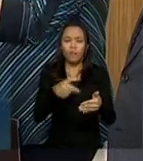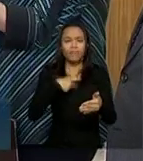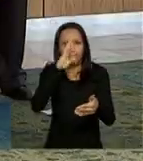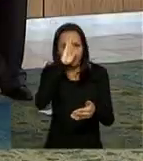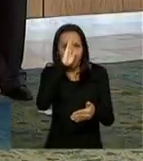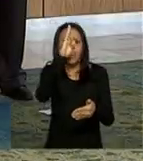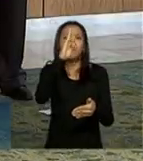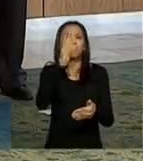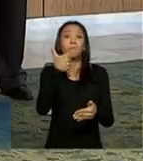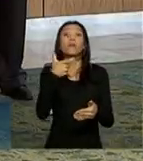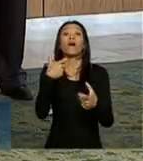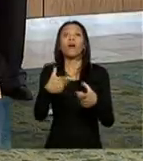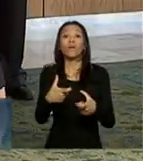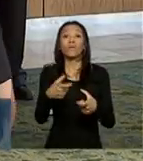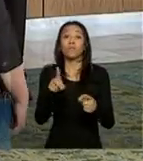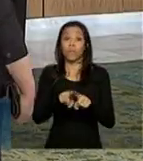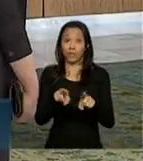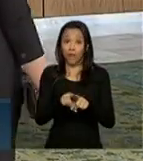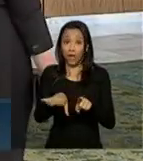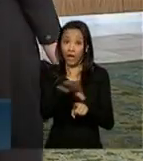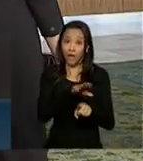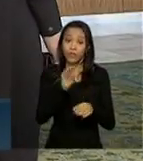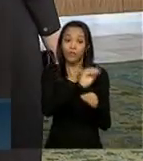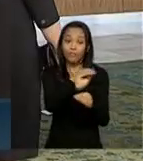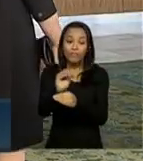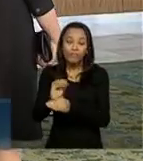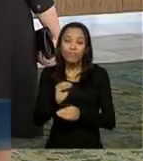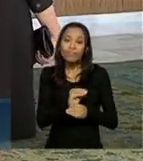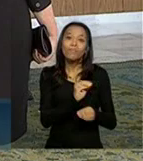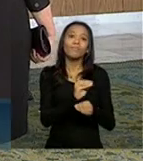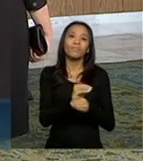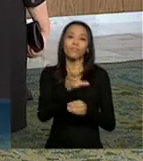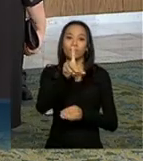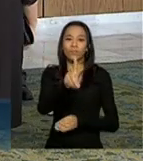principalmente na área de defesa civil.